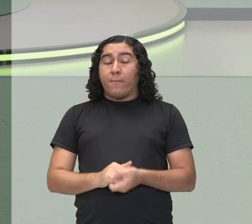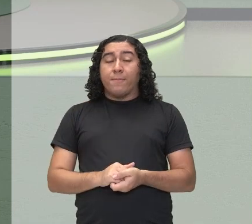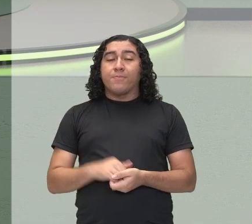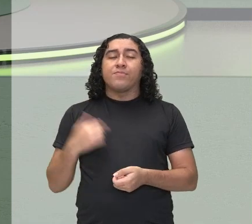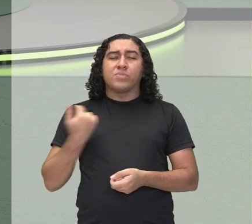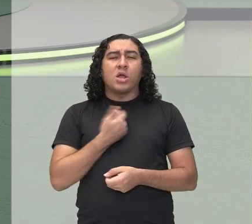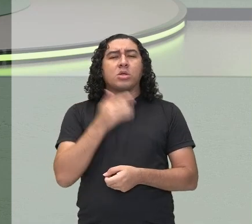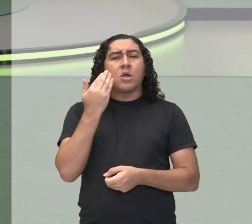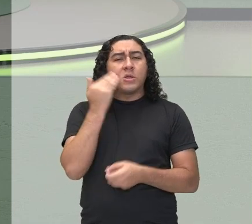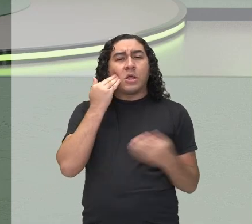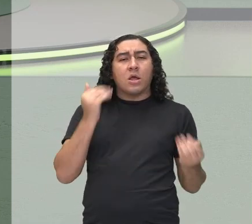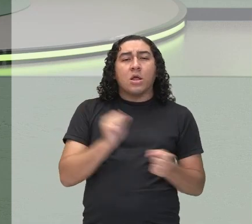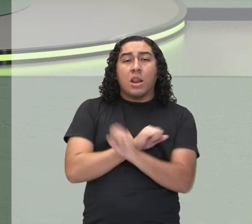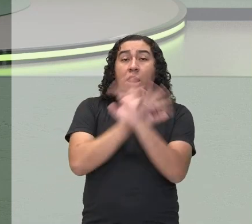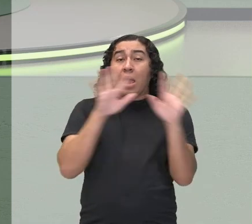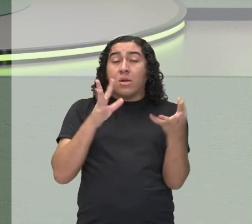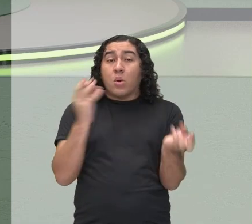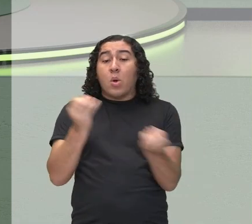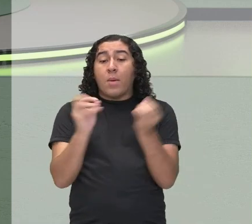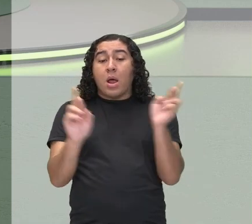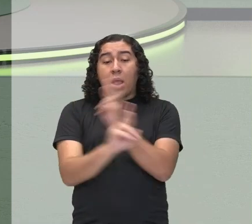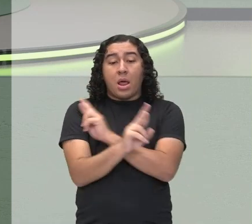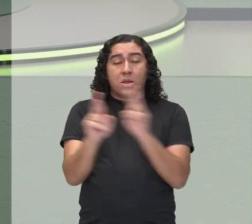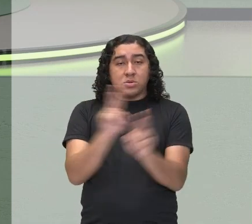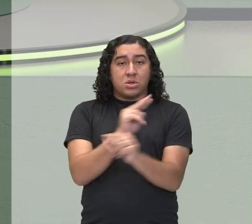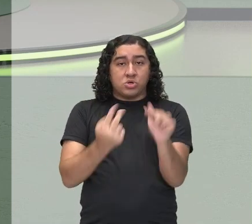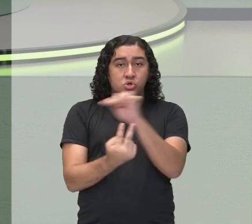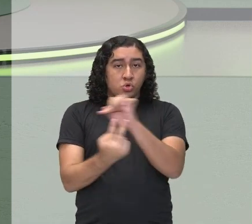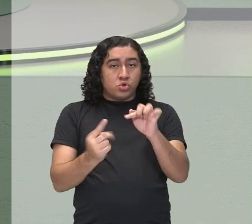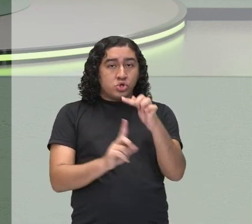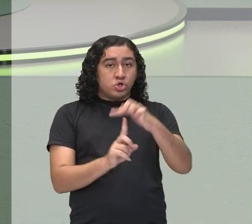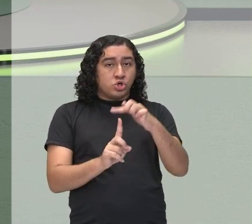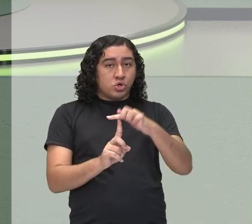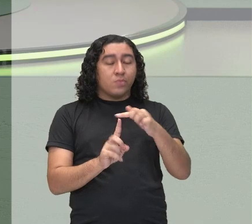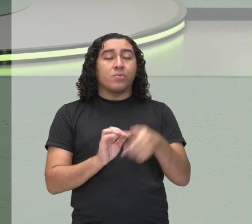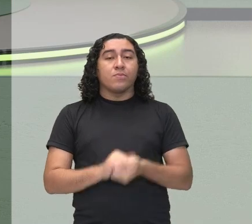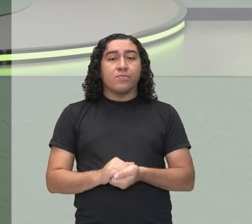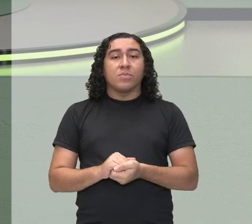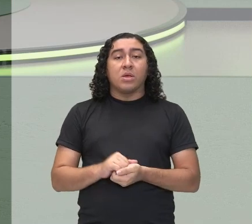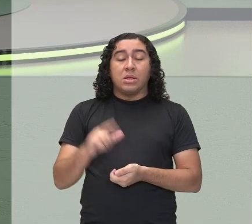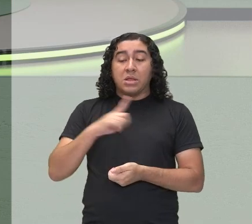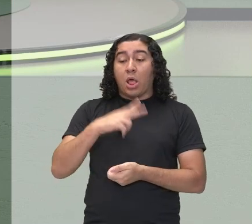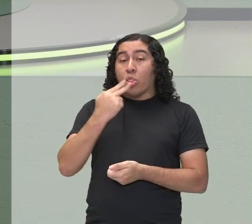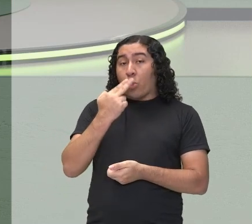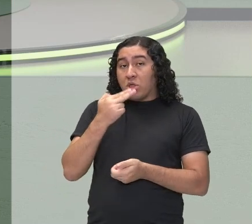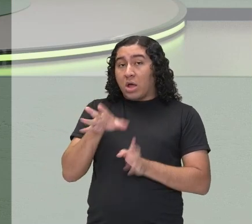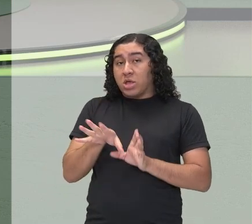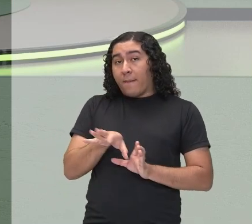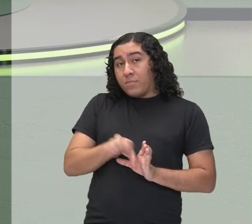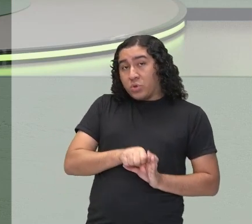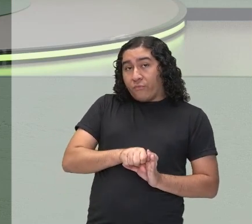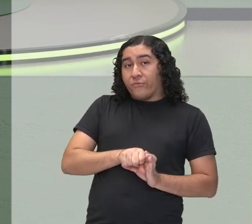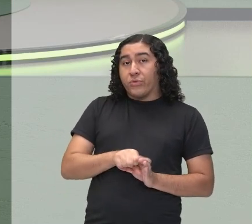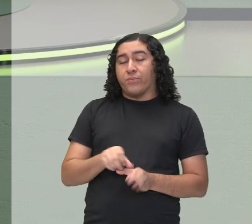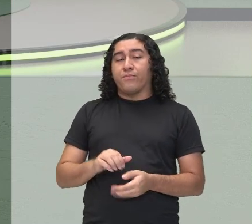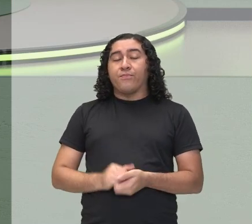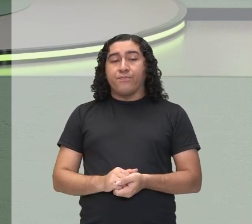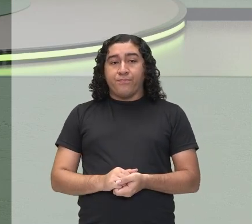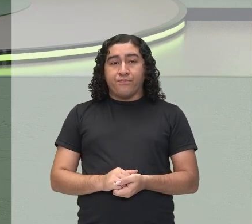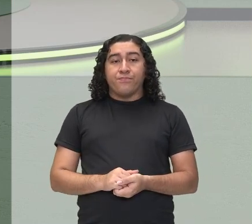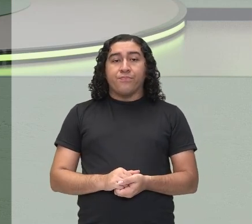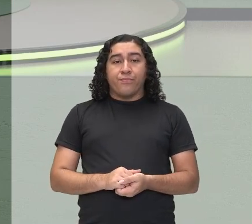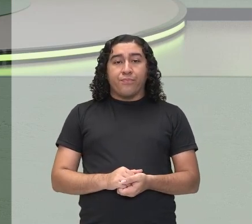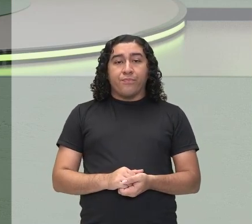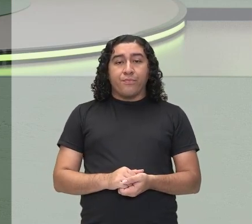essa interação desses dois tipos de vasos também com o que vai ser absorvido no intestino delgado, tá? Então,